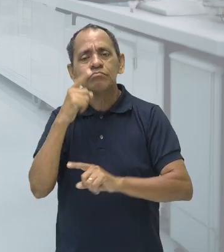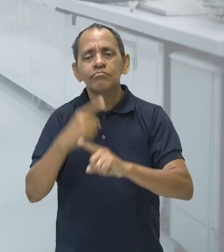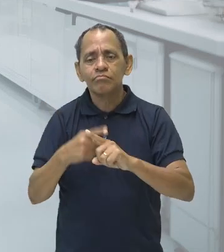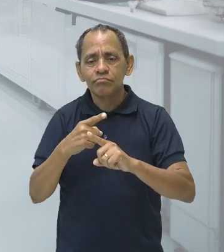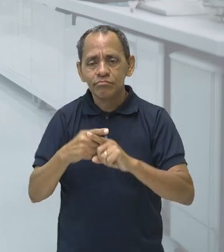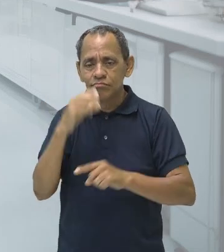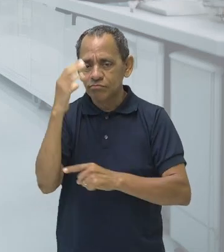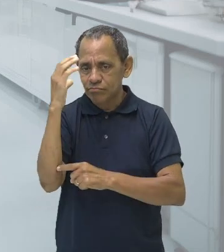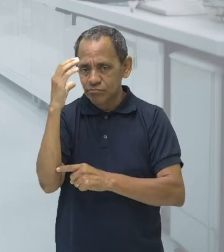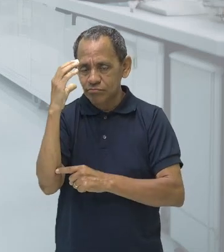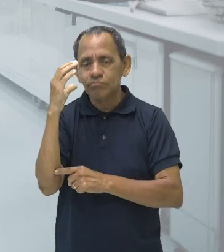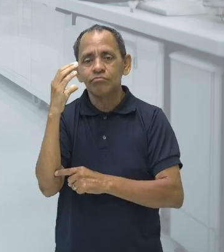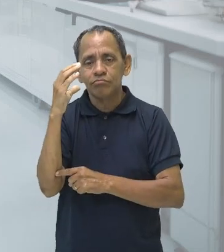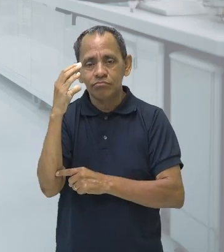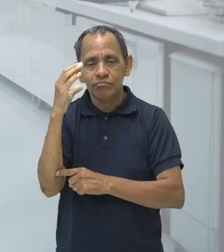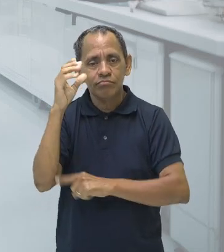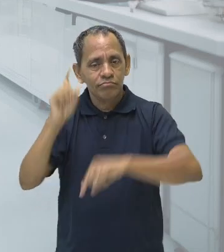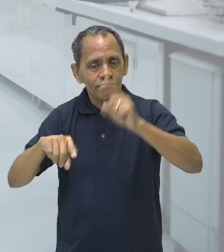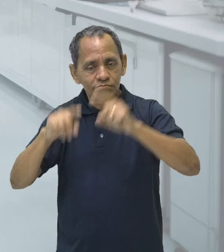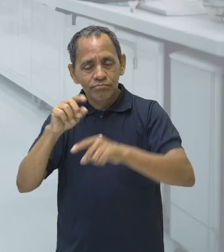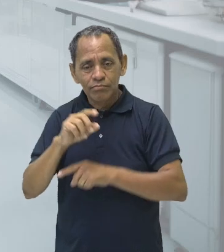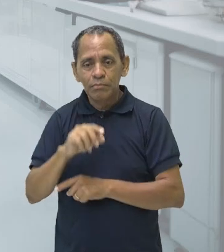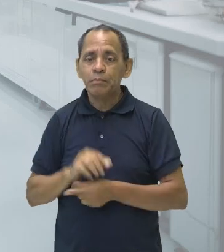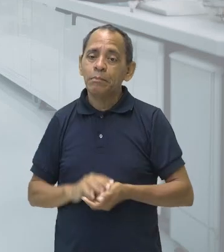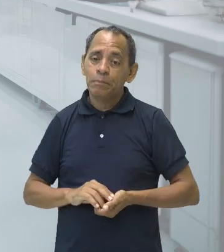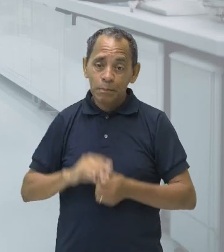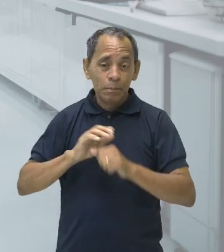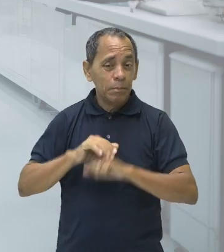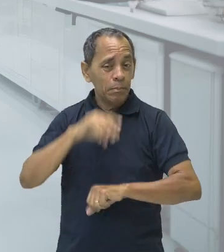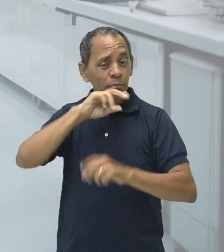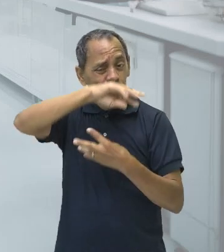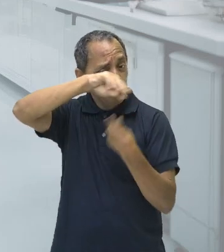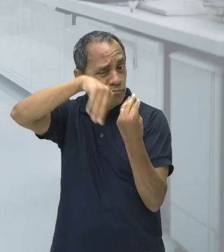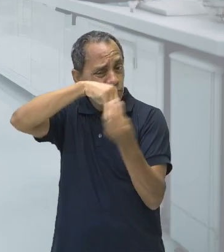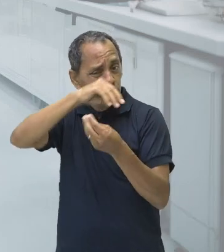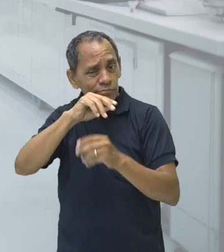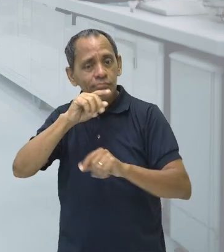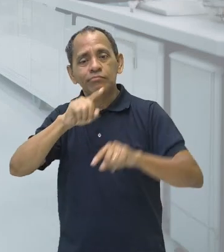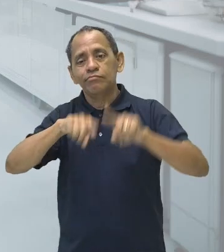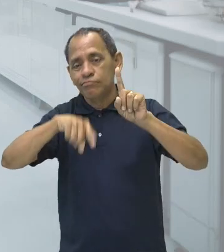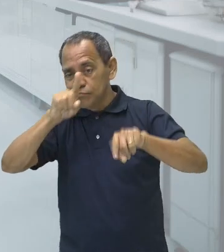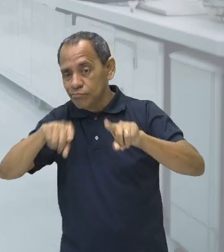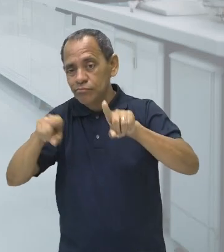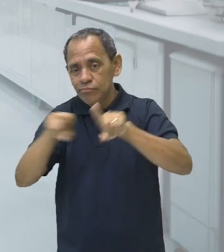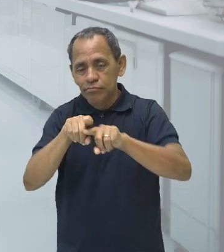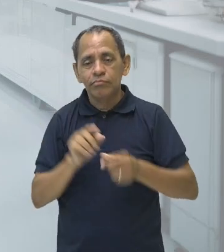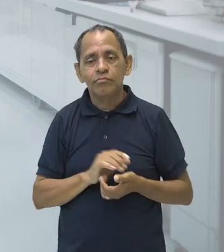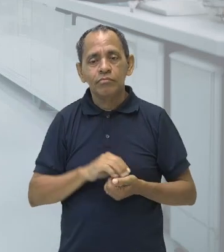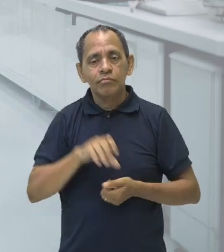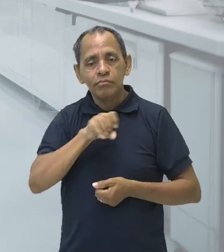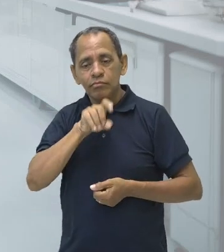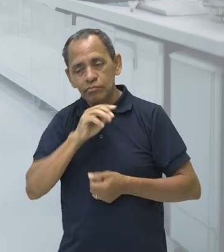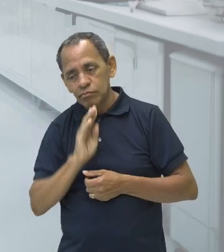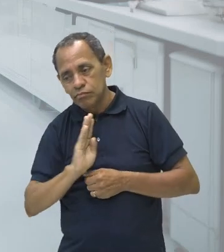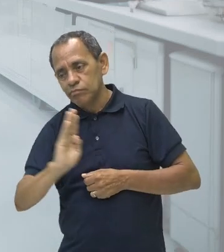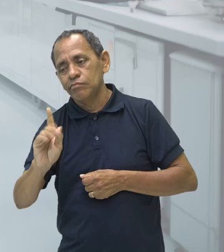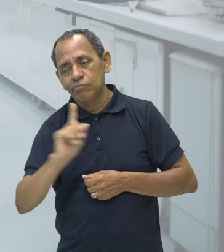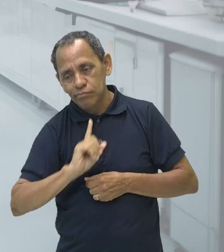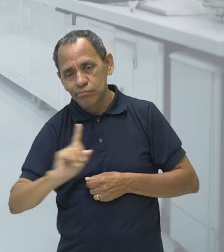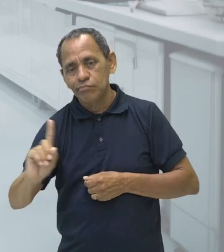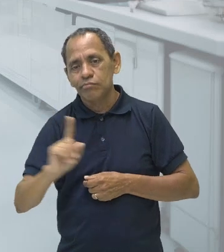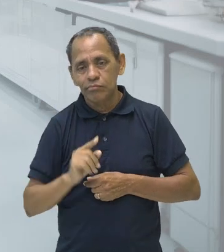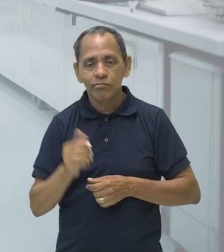o elemento mais versátil da química? Quando nós vamos para um laboratório, você que pretende,